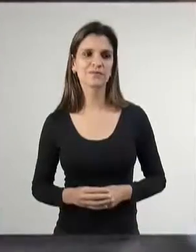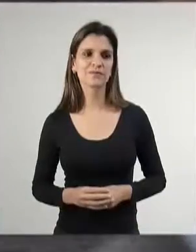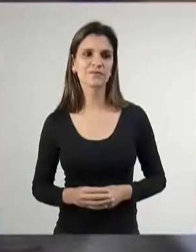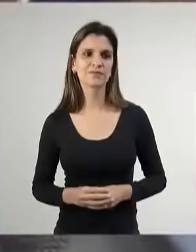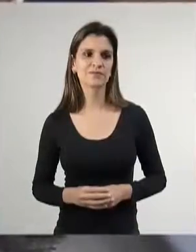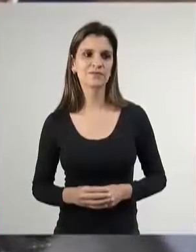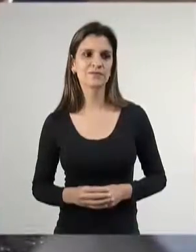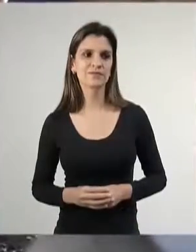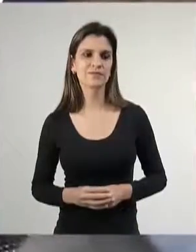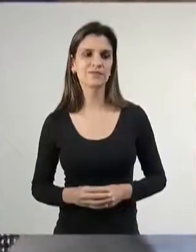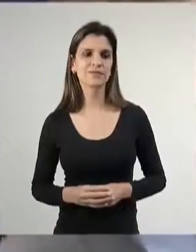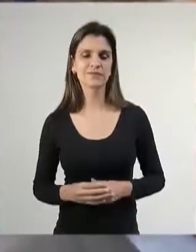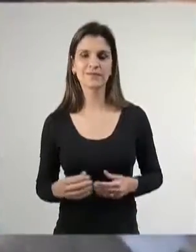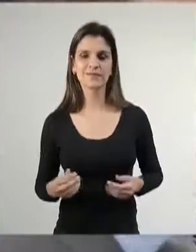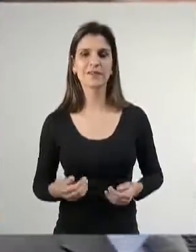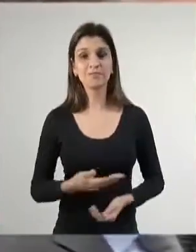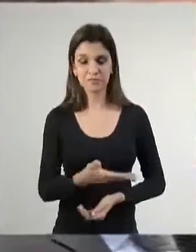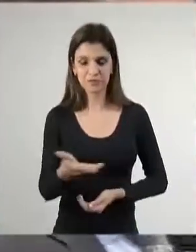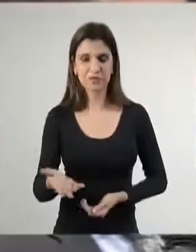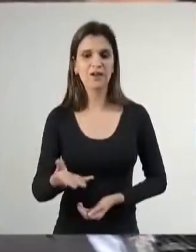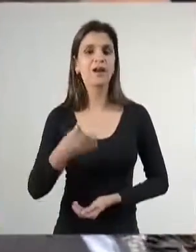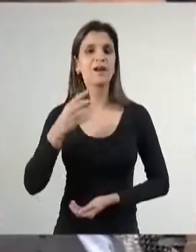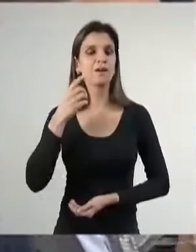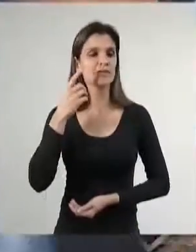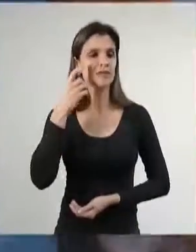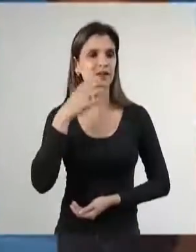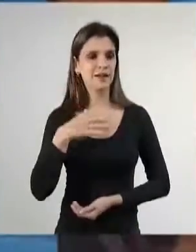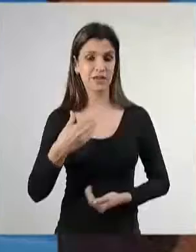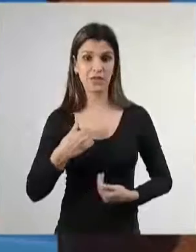nesta data. Dizer primeiro que